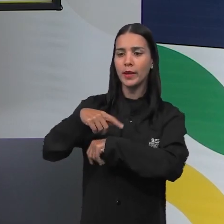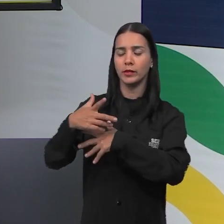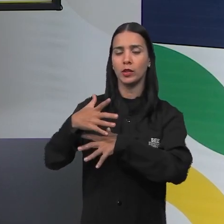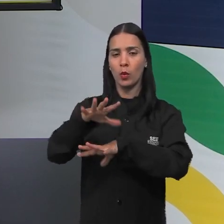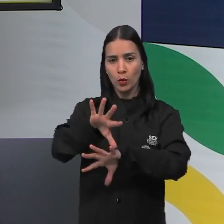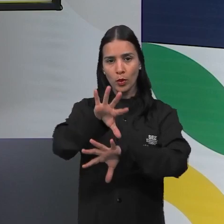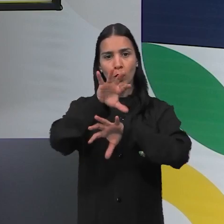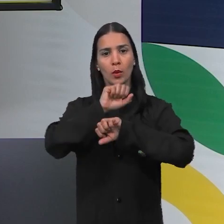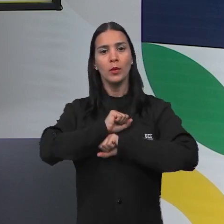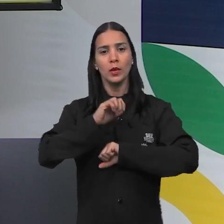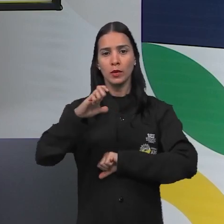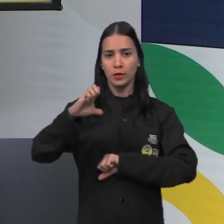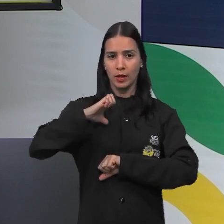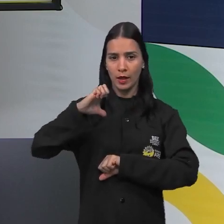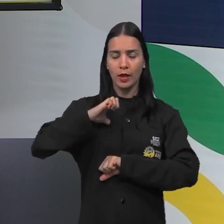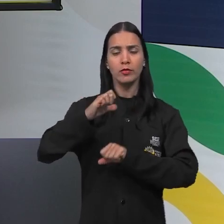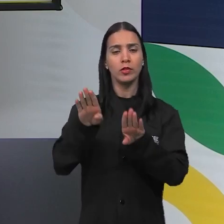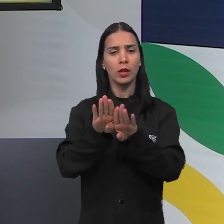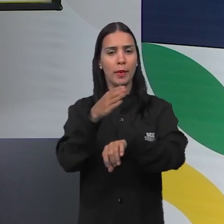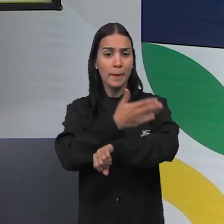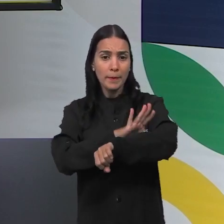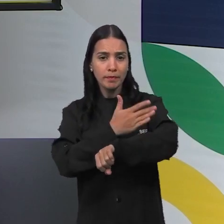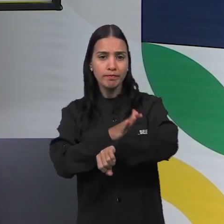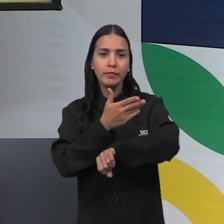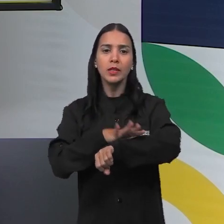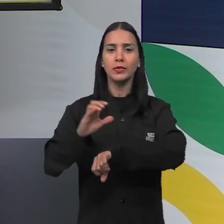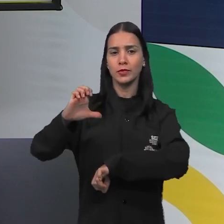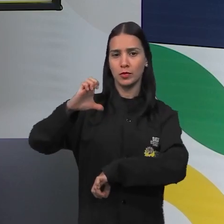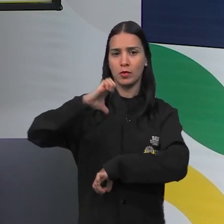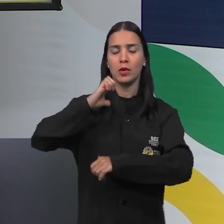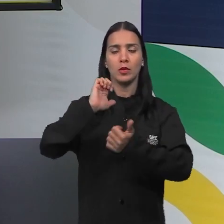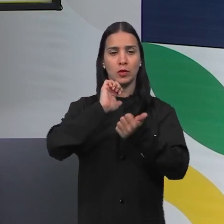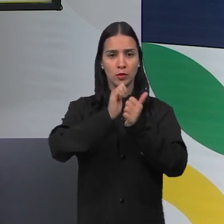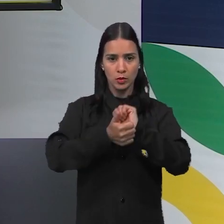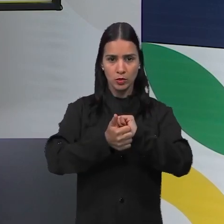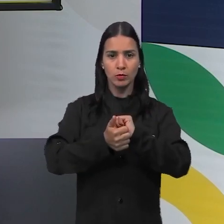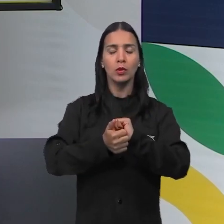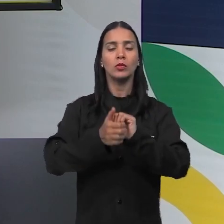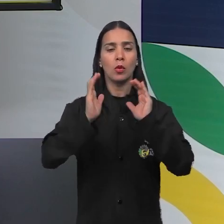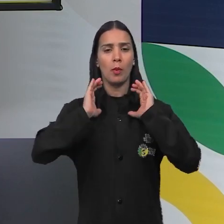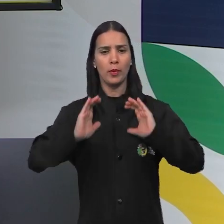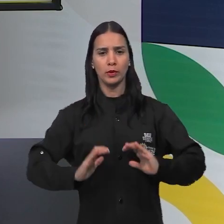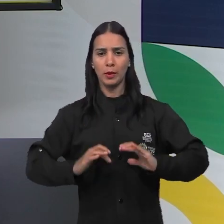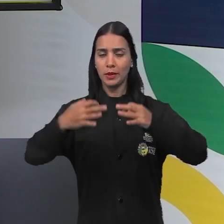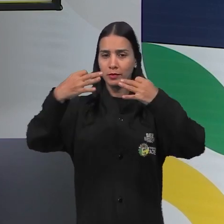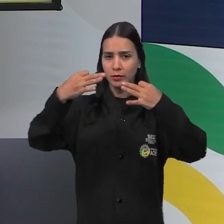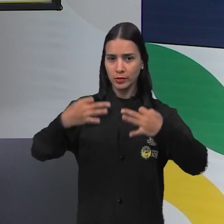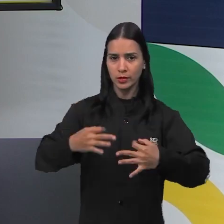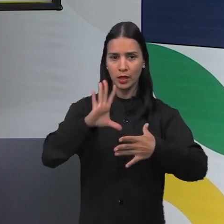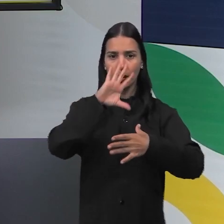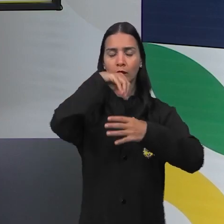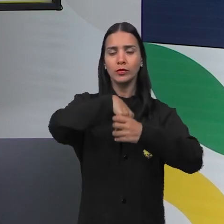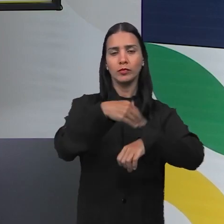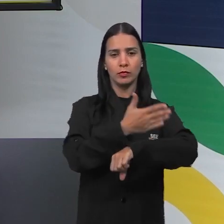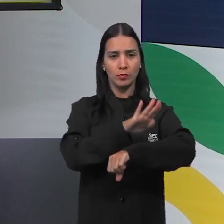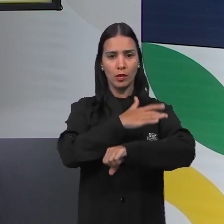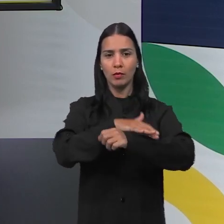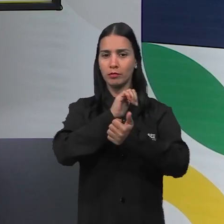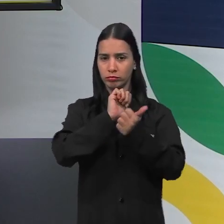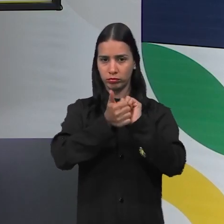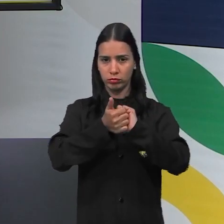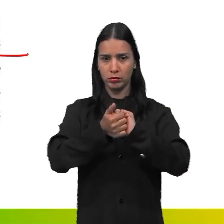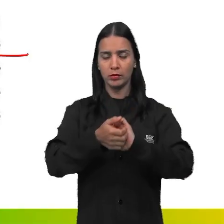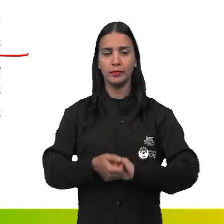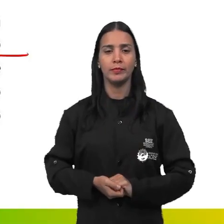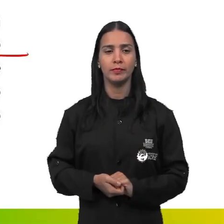partir do momento em que você reflete e começa efetivamente a ter uma conduta, a adotá-la dentro da sua prática esportiva. Compreendido?